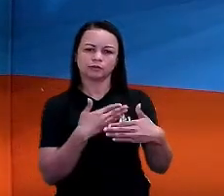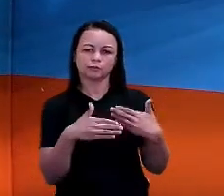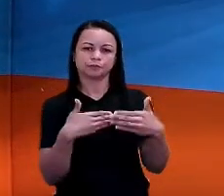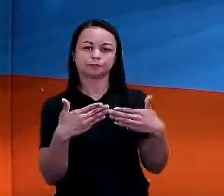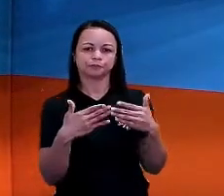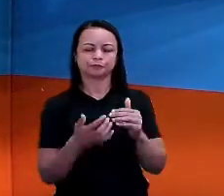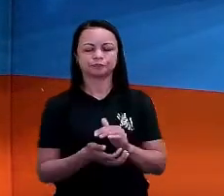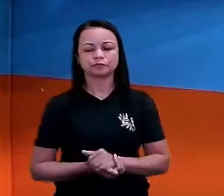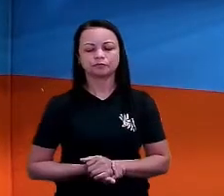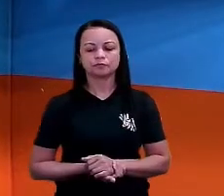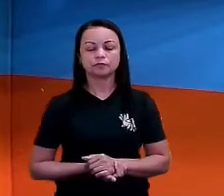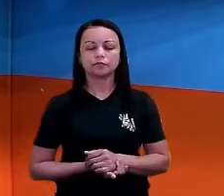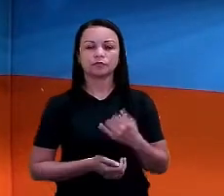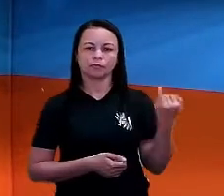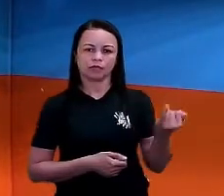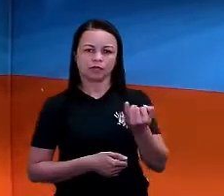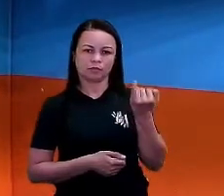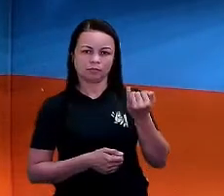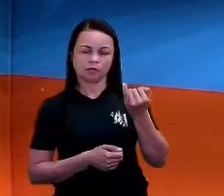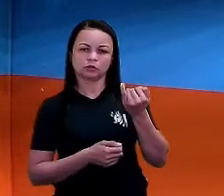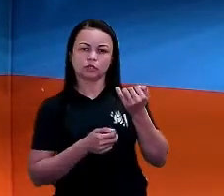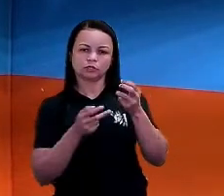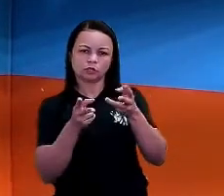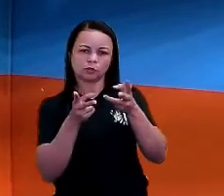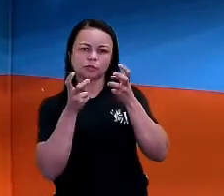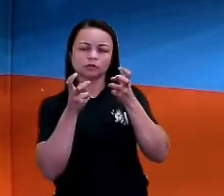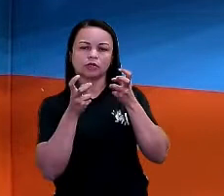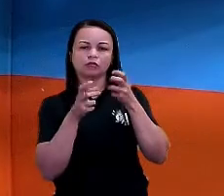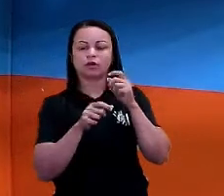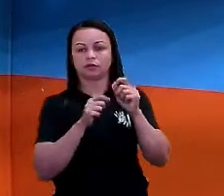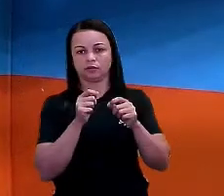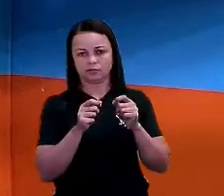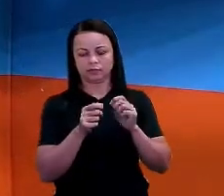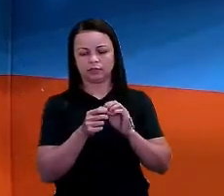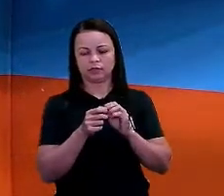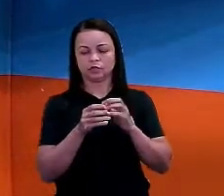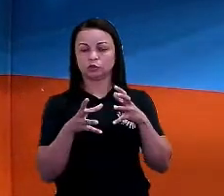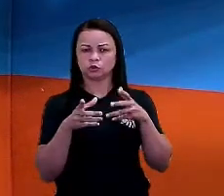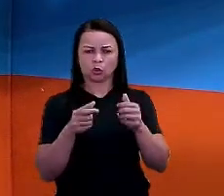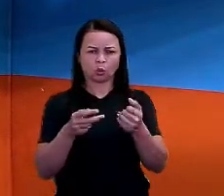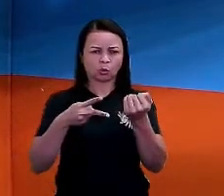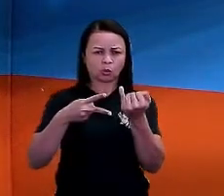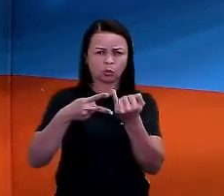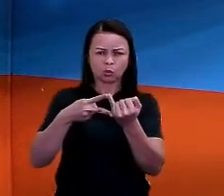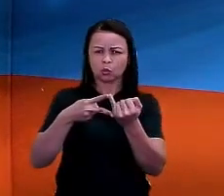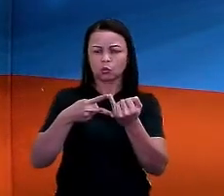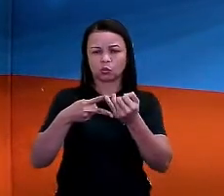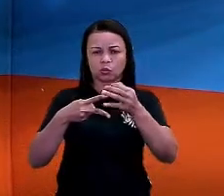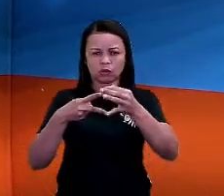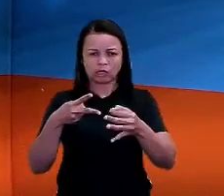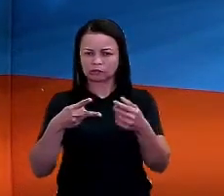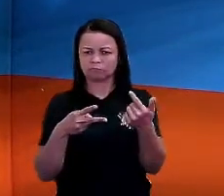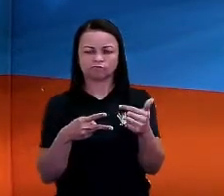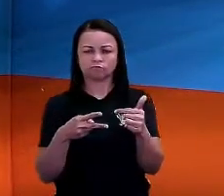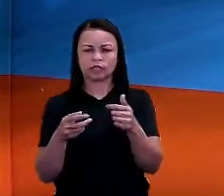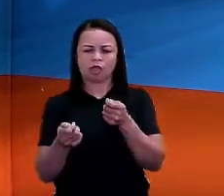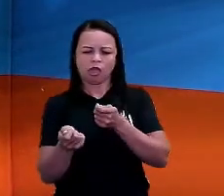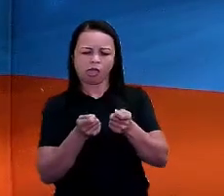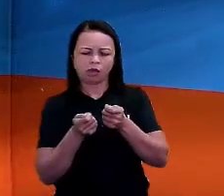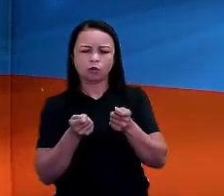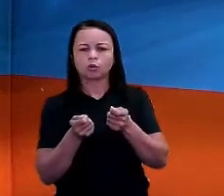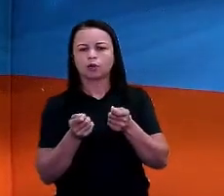importante que eu perceba, né, que nem todos os polígonos são regulares, mas que eu tenho polígonos regulares que vêm para